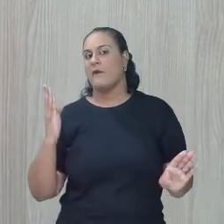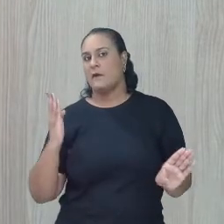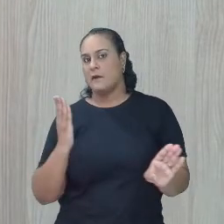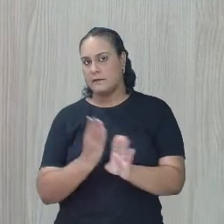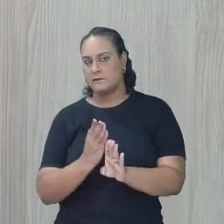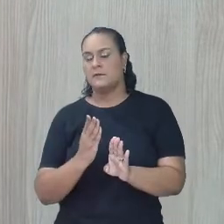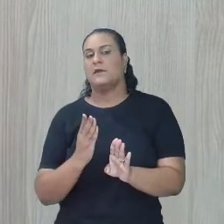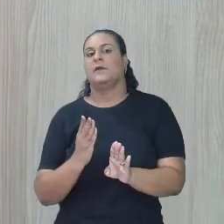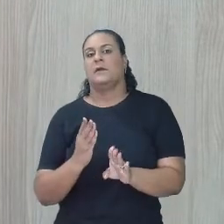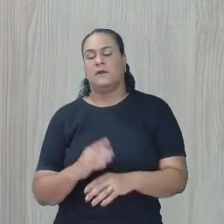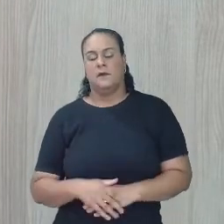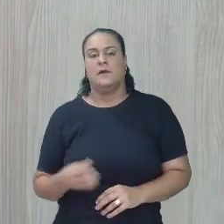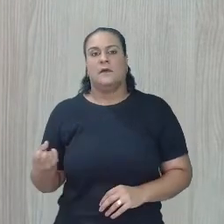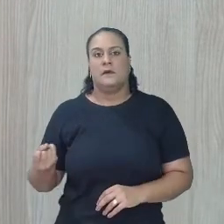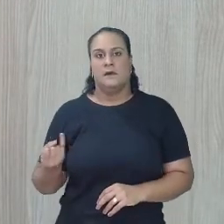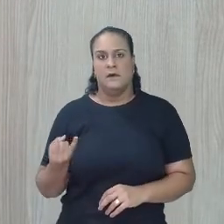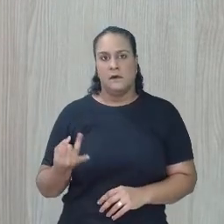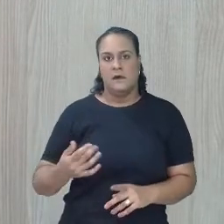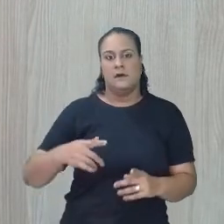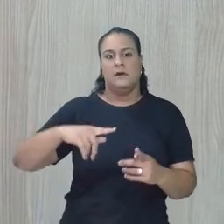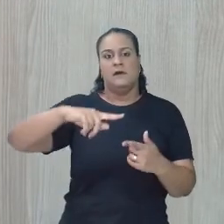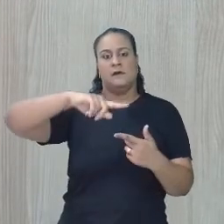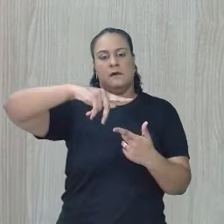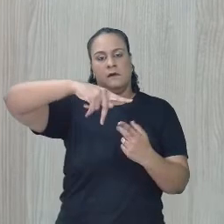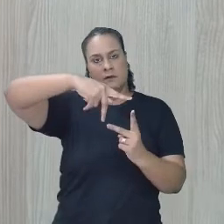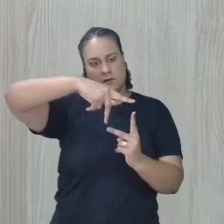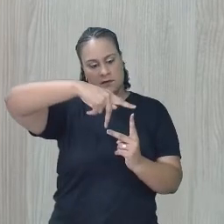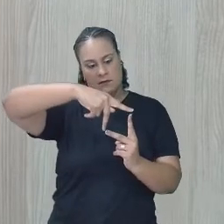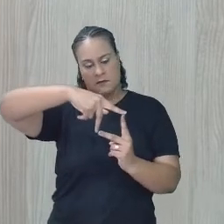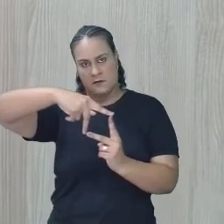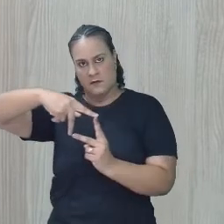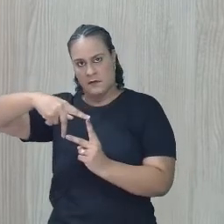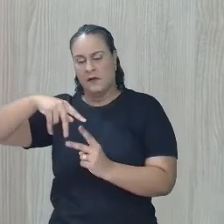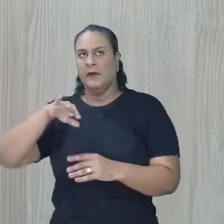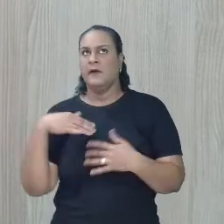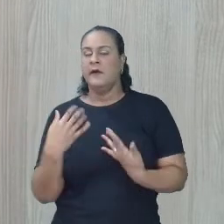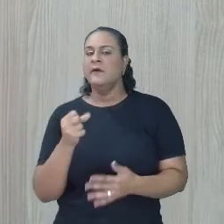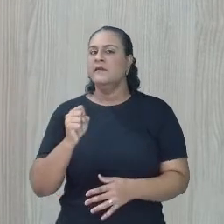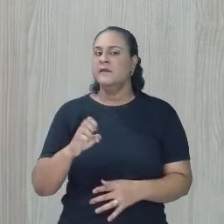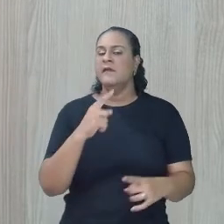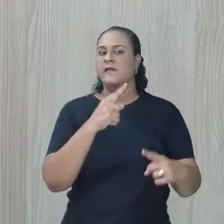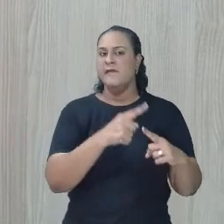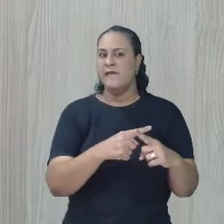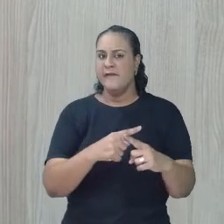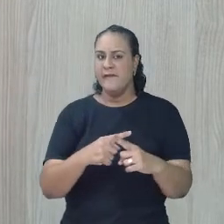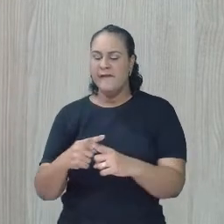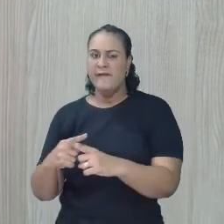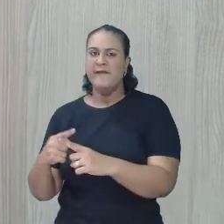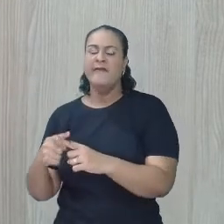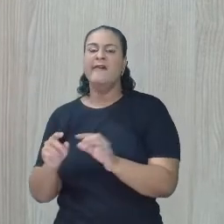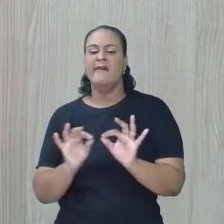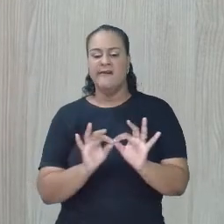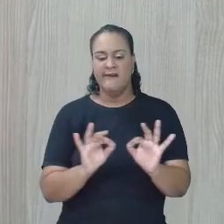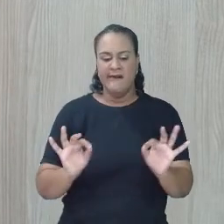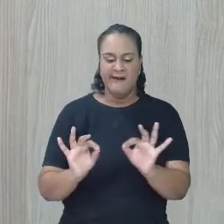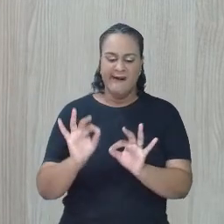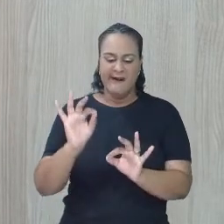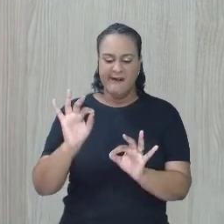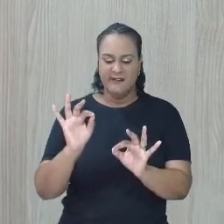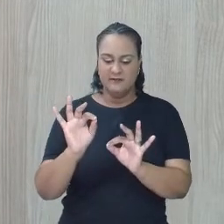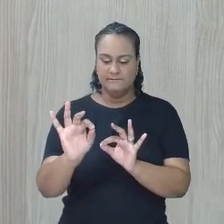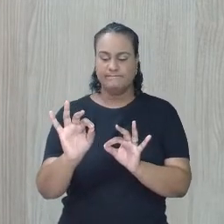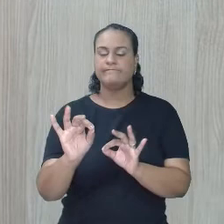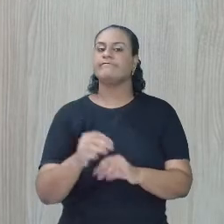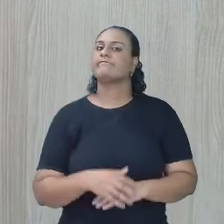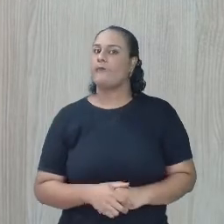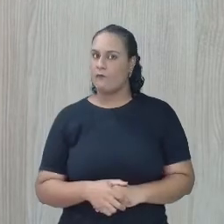aí, né, a quantidade de bloquinhos. A gente viu que multiplicando essas unidades, o comprimento, a largura e a altura,